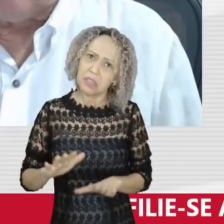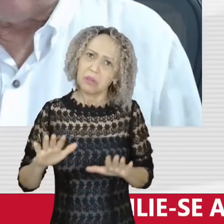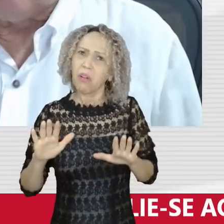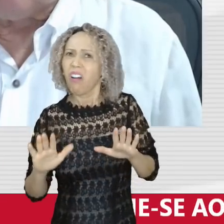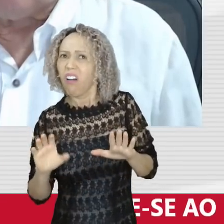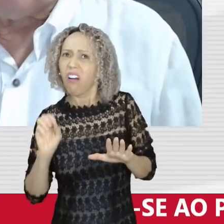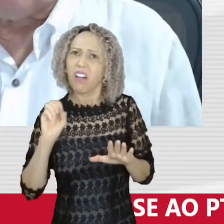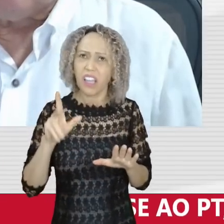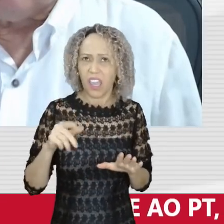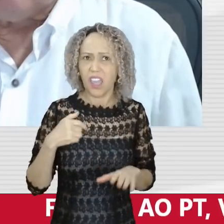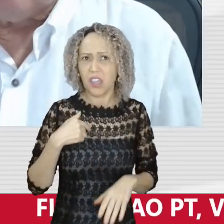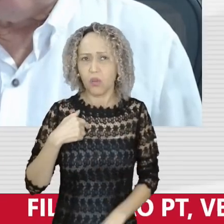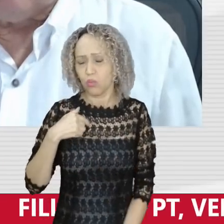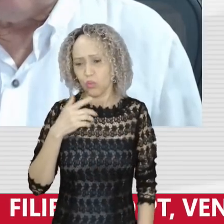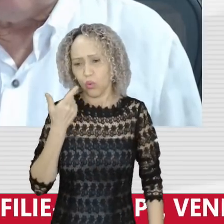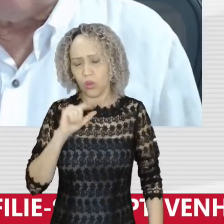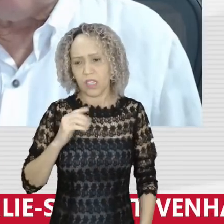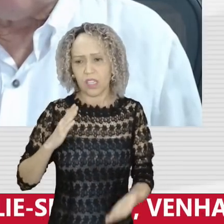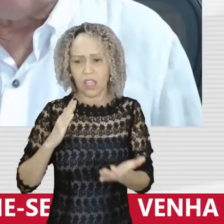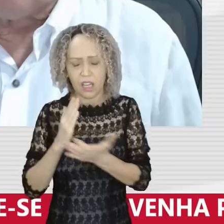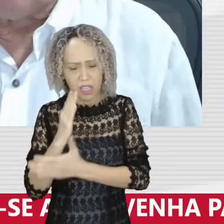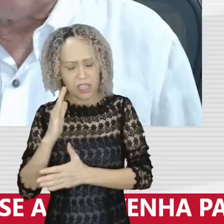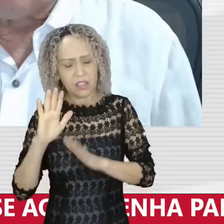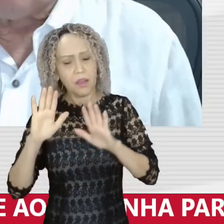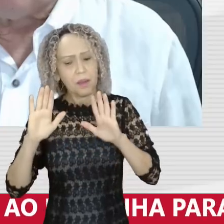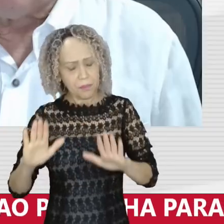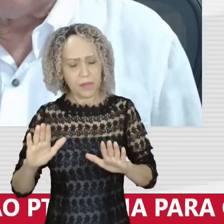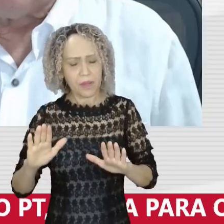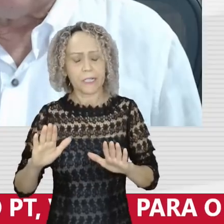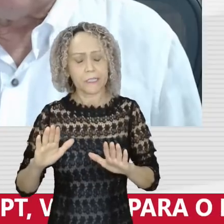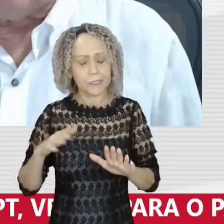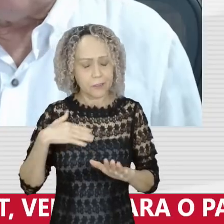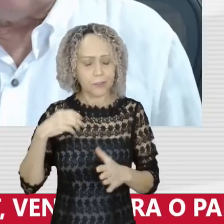desempenho, um bom debate, ganhamos as ruas, foi muito importante.